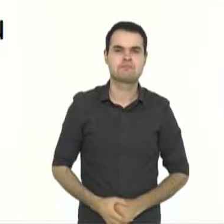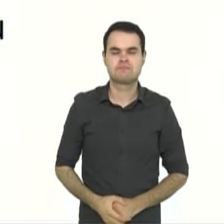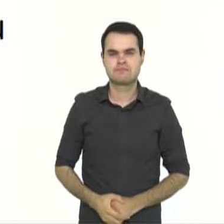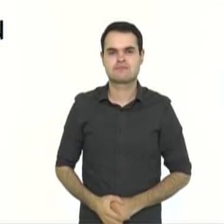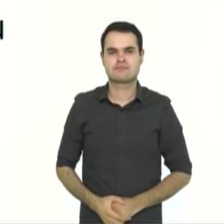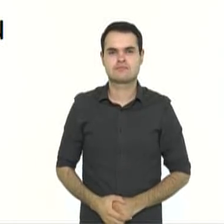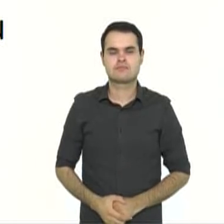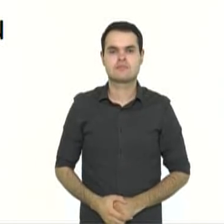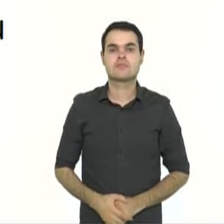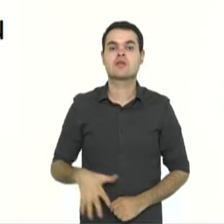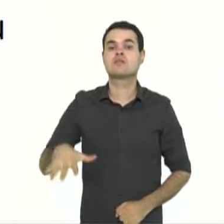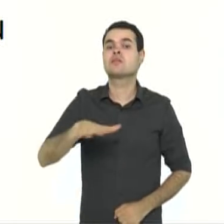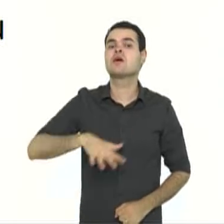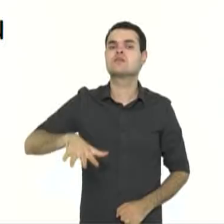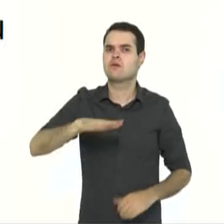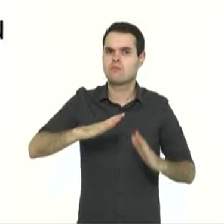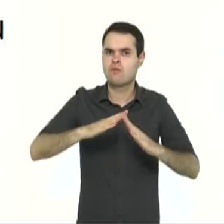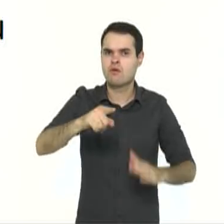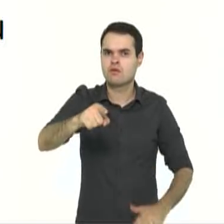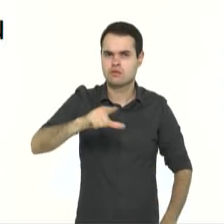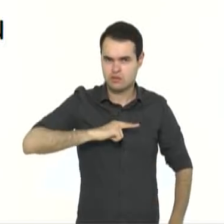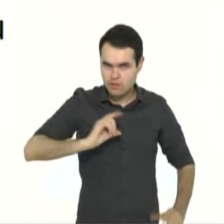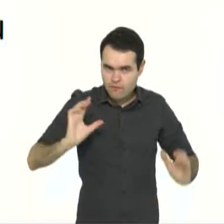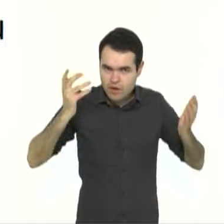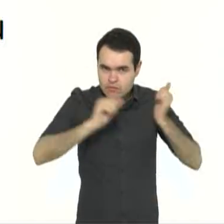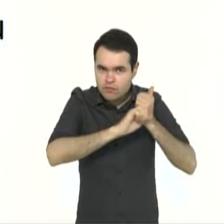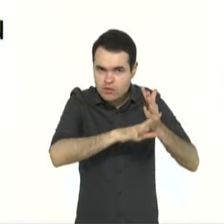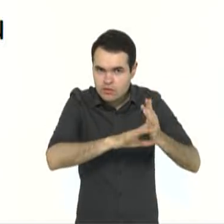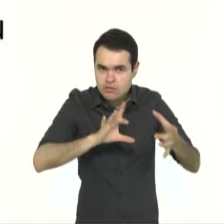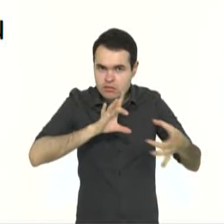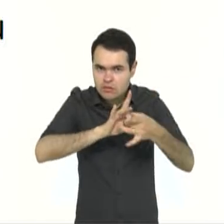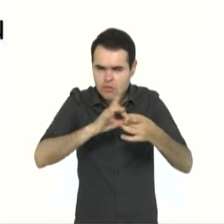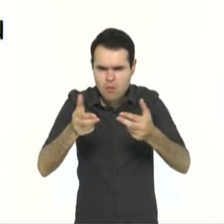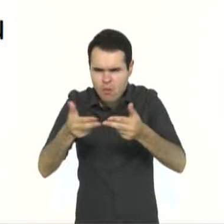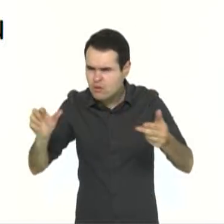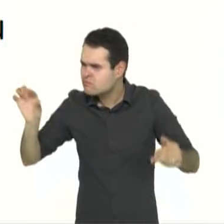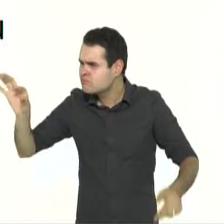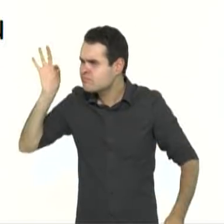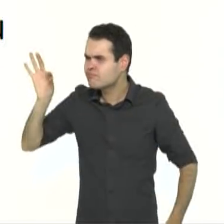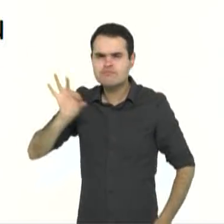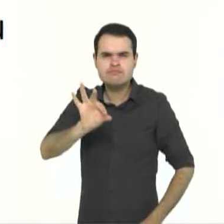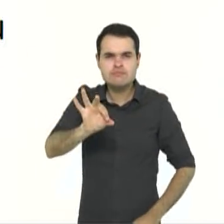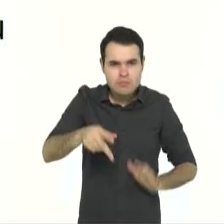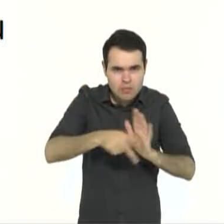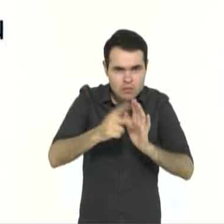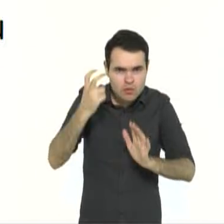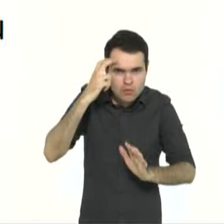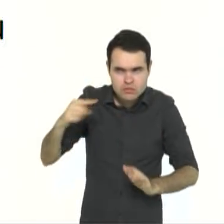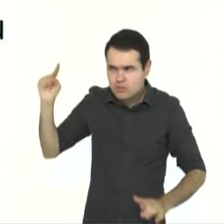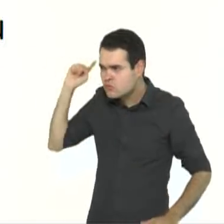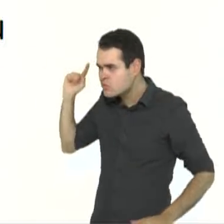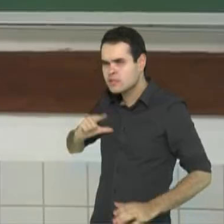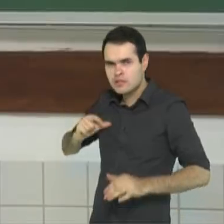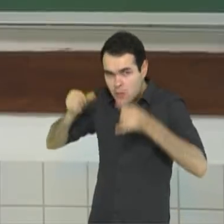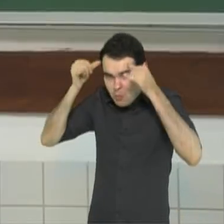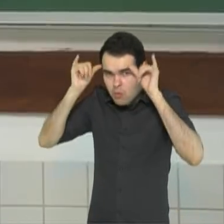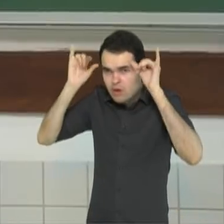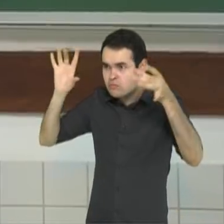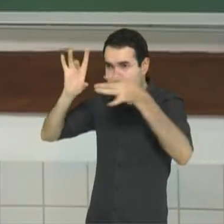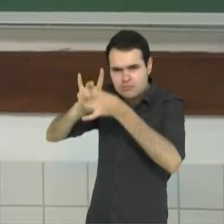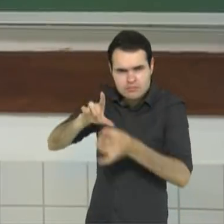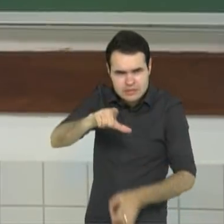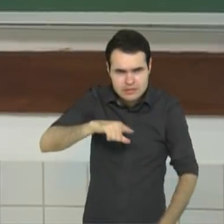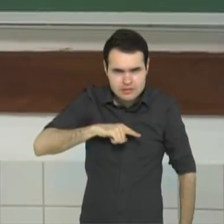onde você mora, tem alguma festa folclórica? Alguma coisa que se refere a alguma comemoração que tem o boi como